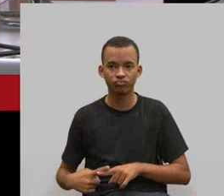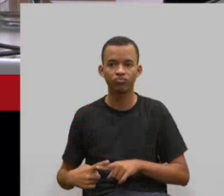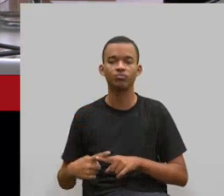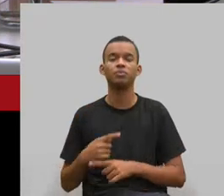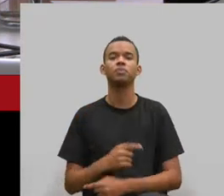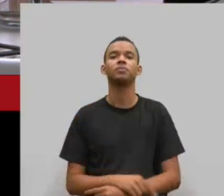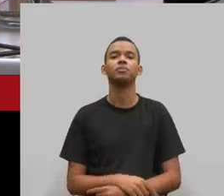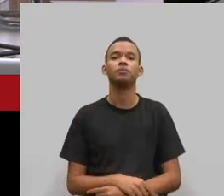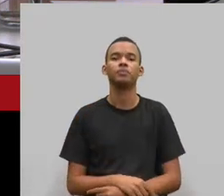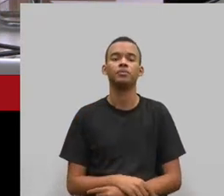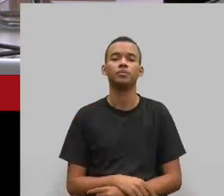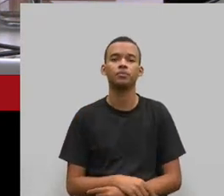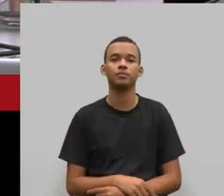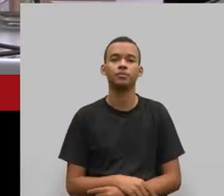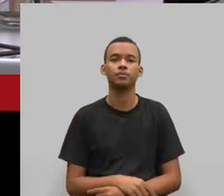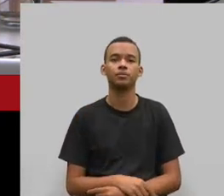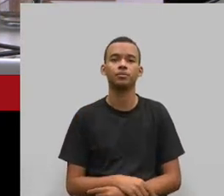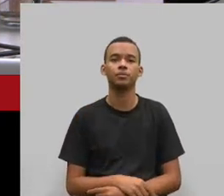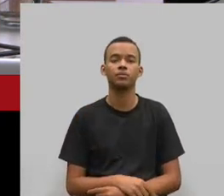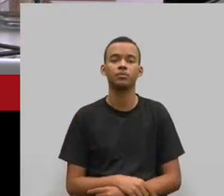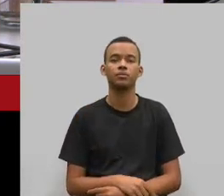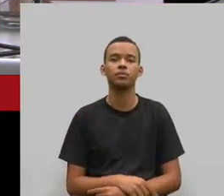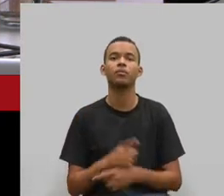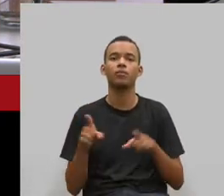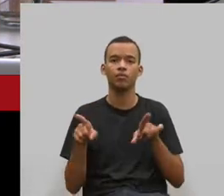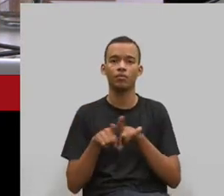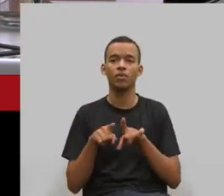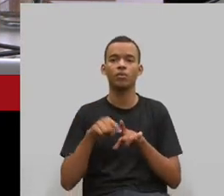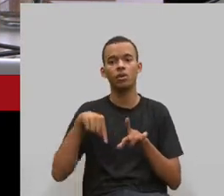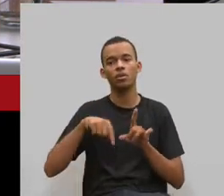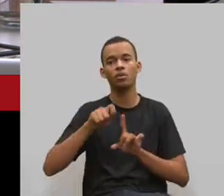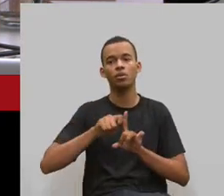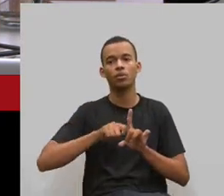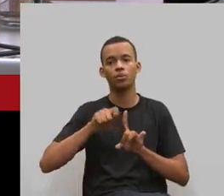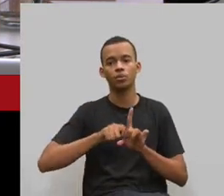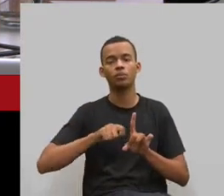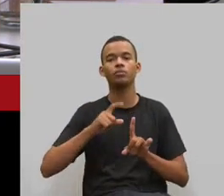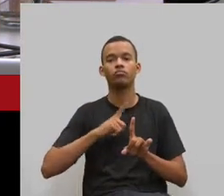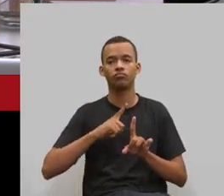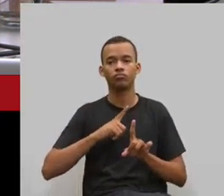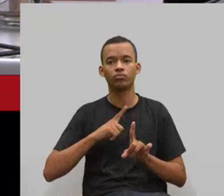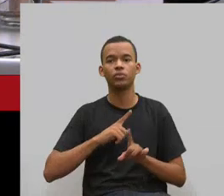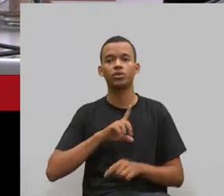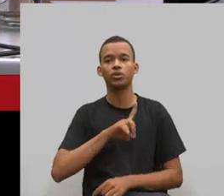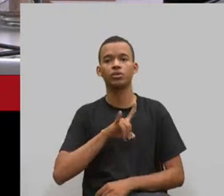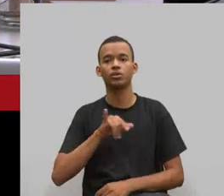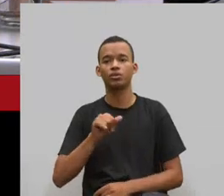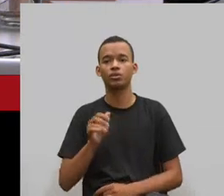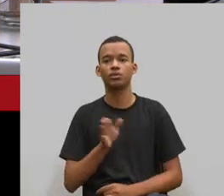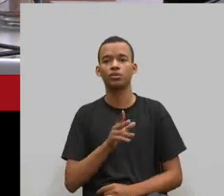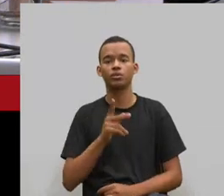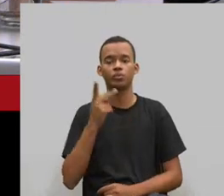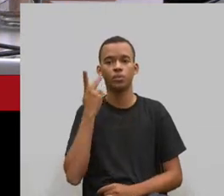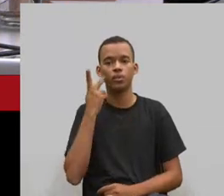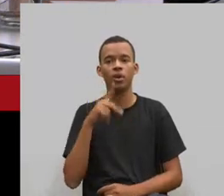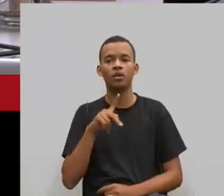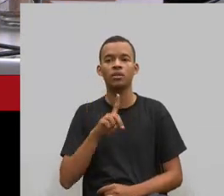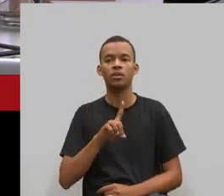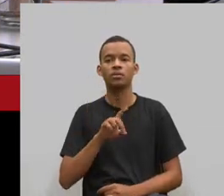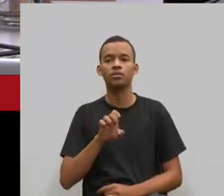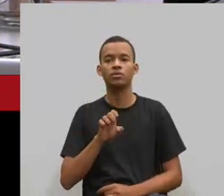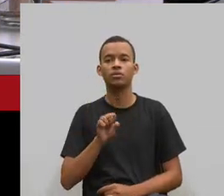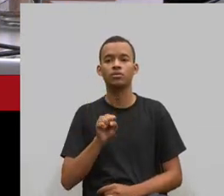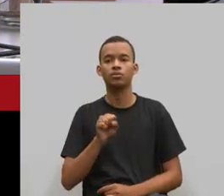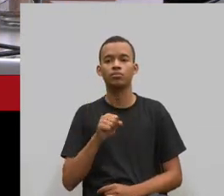de mesa o Gimme paradesporto que ocorreu agora este mês Gimme paradesporto foi agora no município de Juiz de Fora de